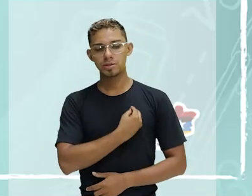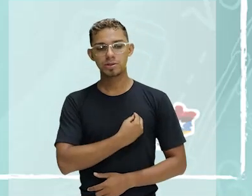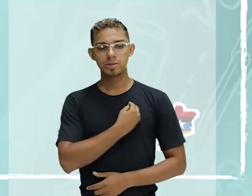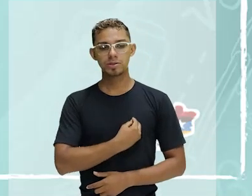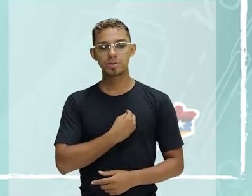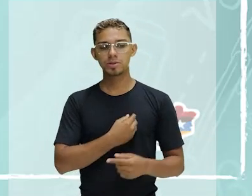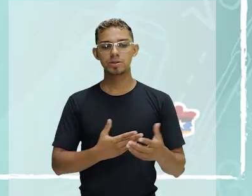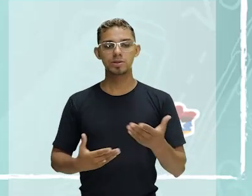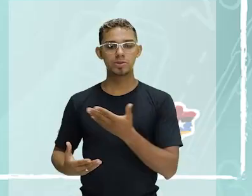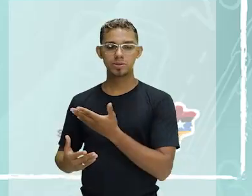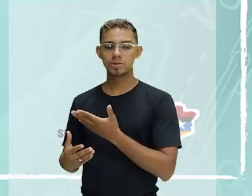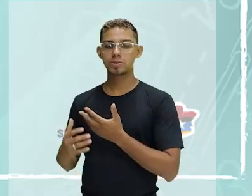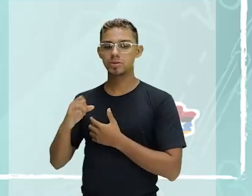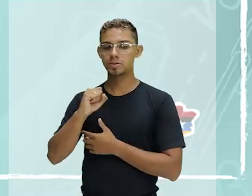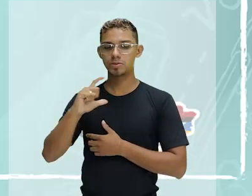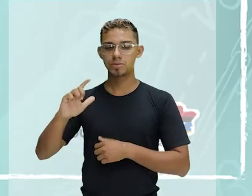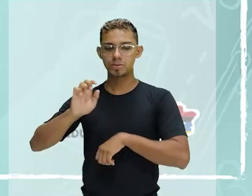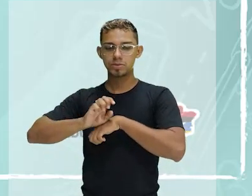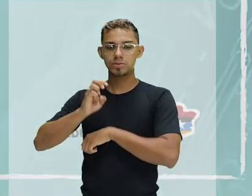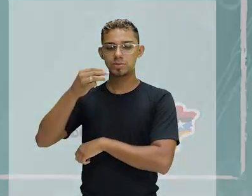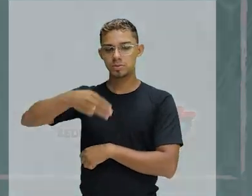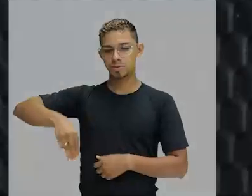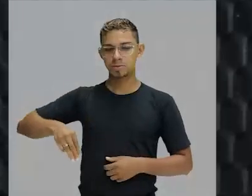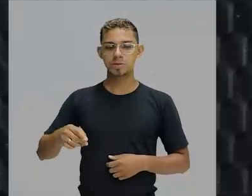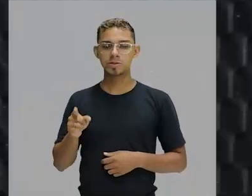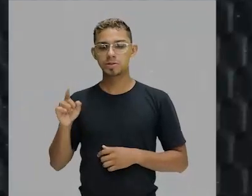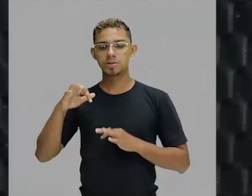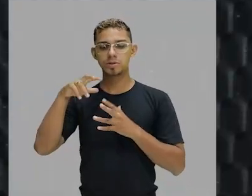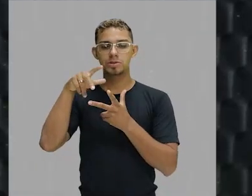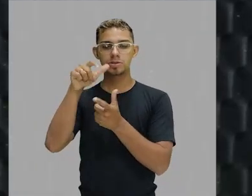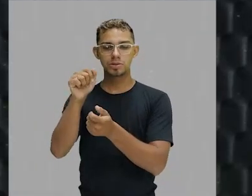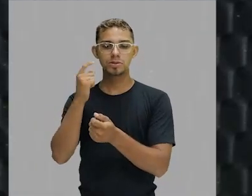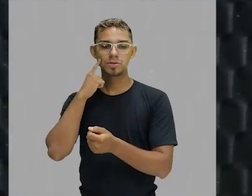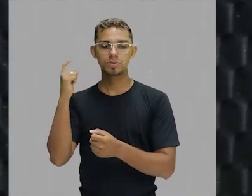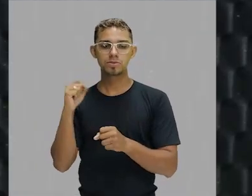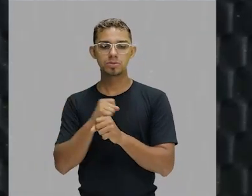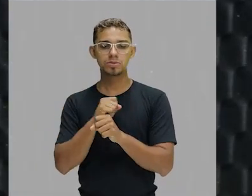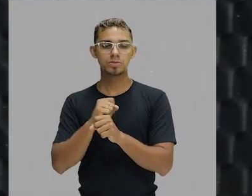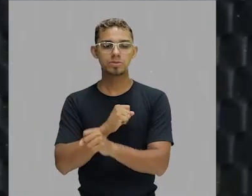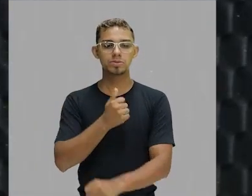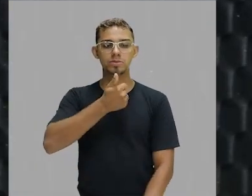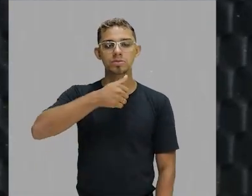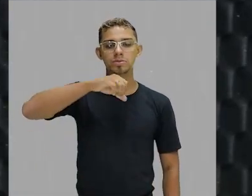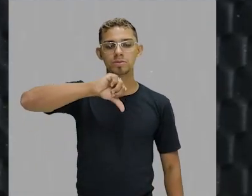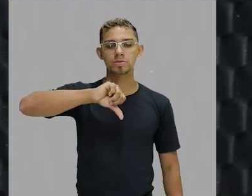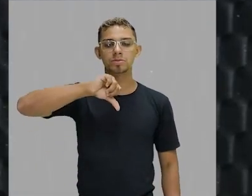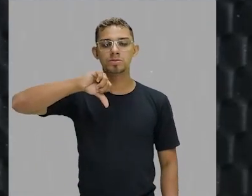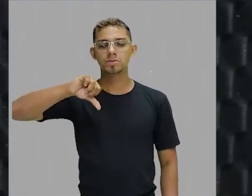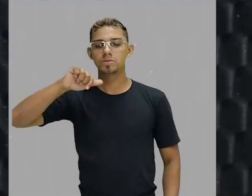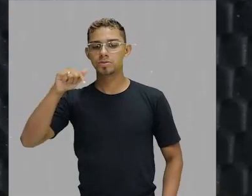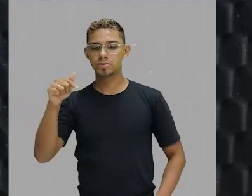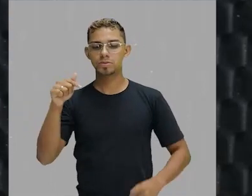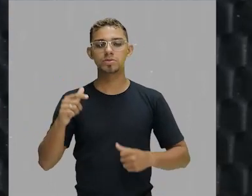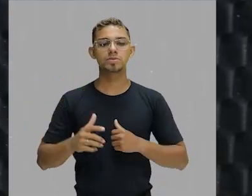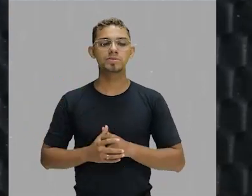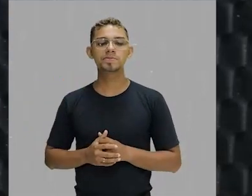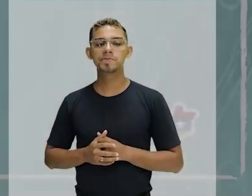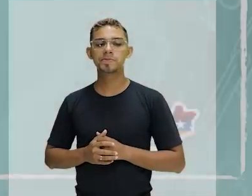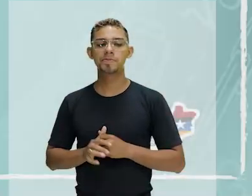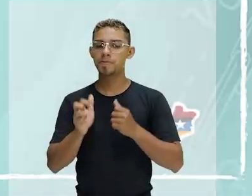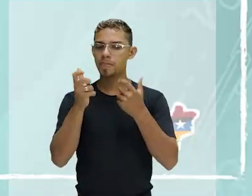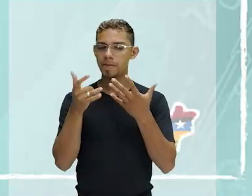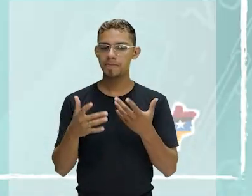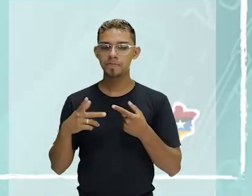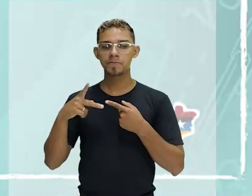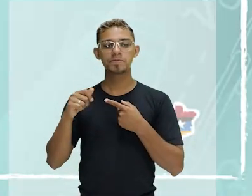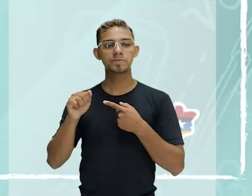diferente, né? São Luís do Maranhão, que é patrimônio mundial da humanidade desde 1997. Professor, falamos de patrimônio